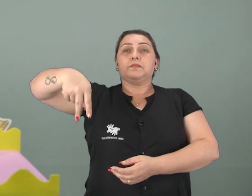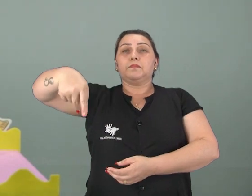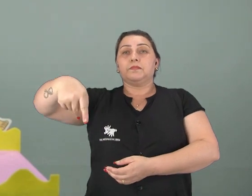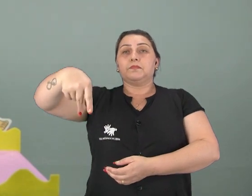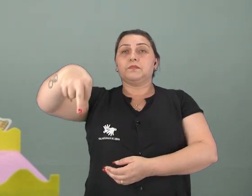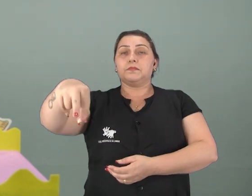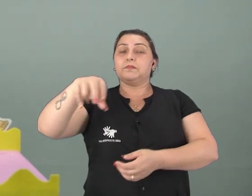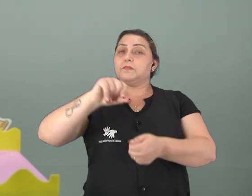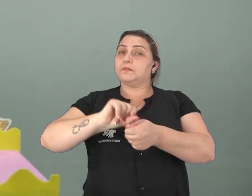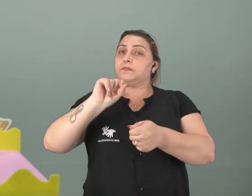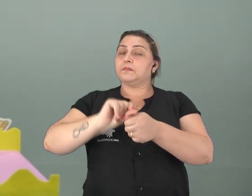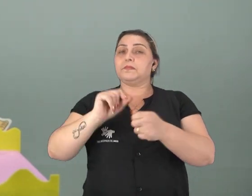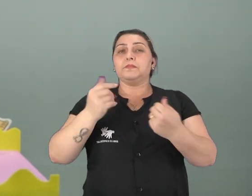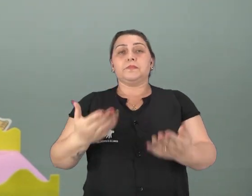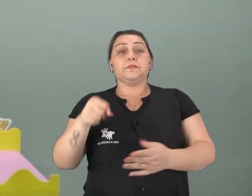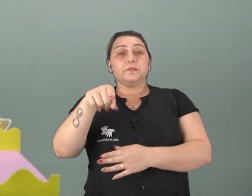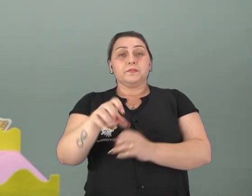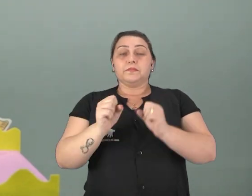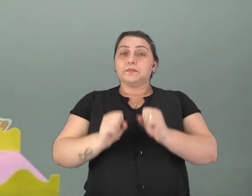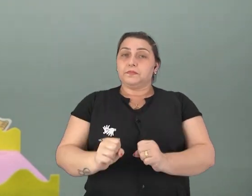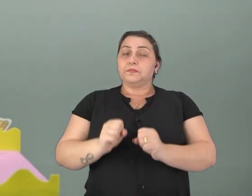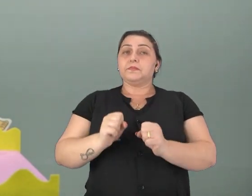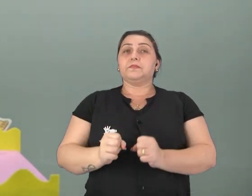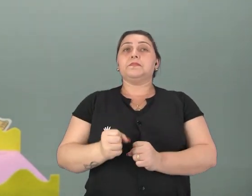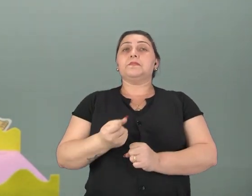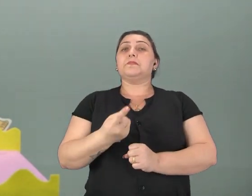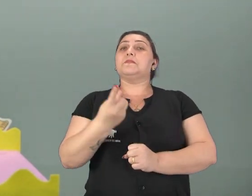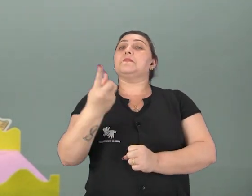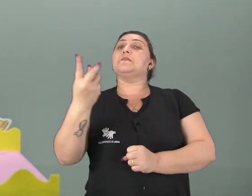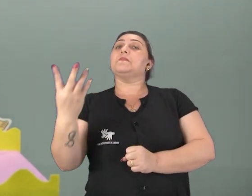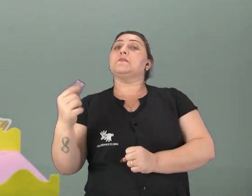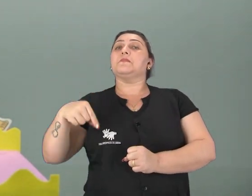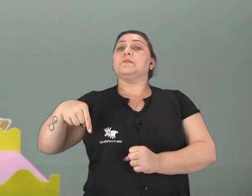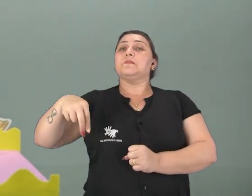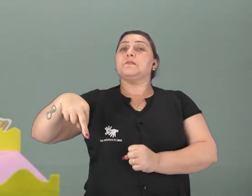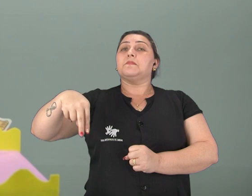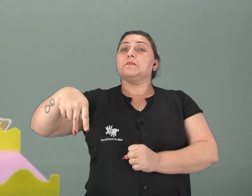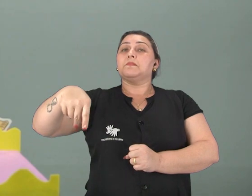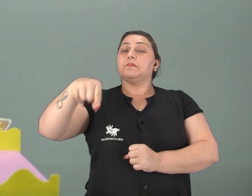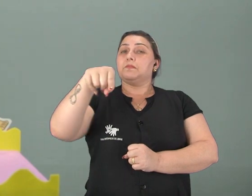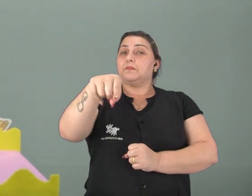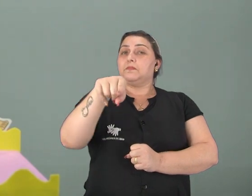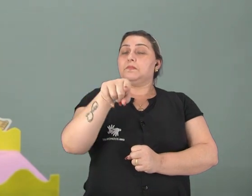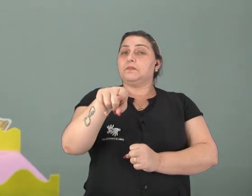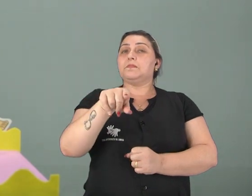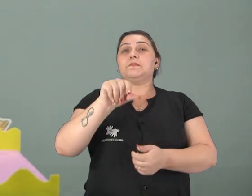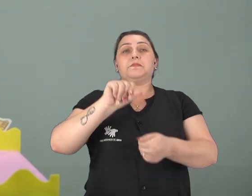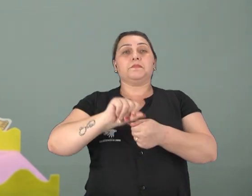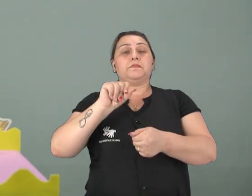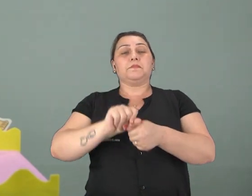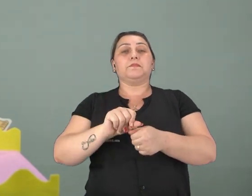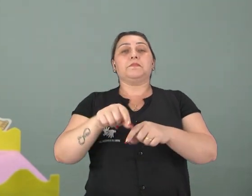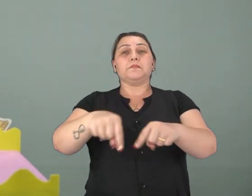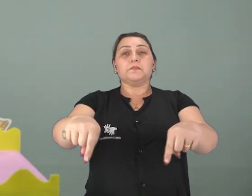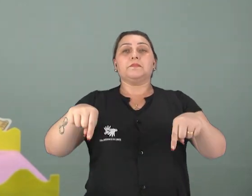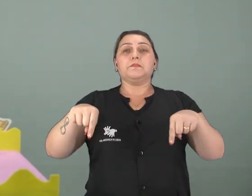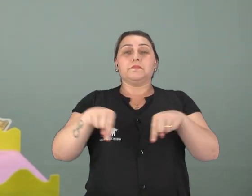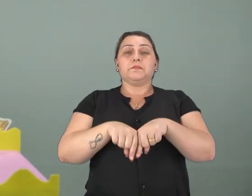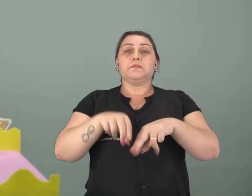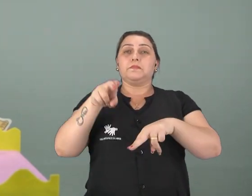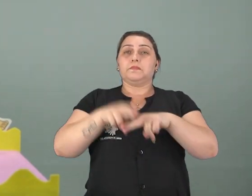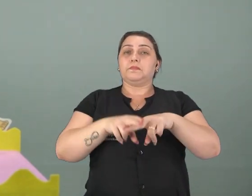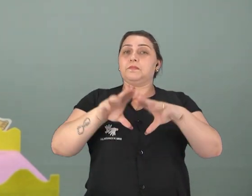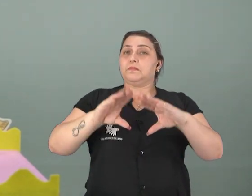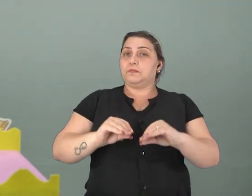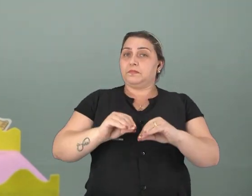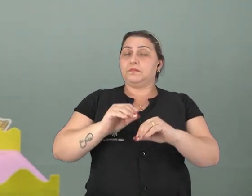essa medição. Isso mesmo, você pode contar quantos passos você vai fazer na sua sala e assim